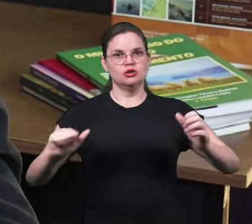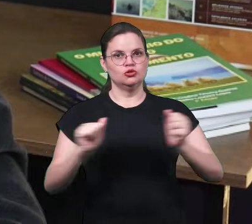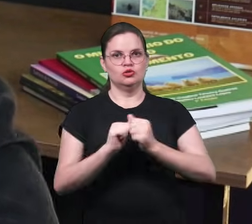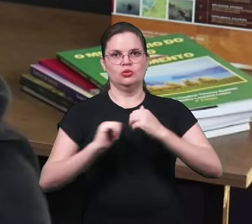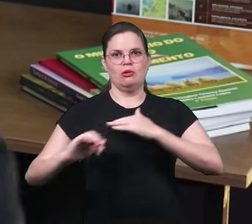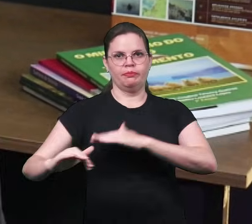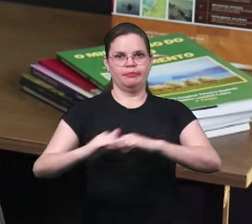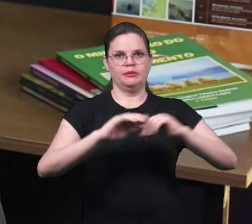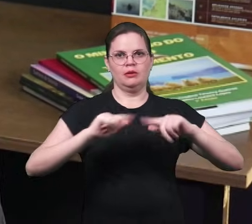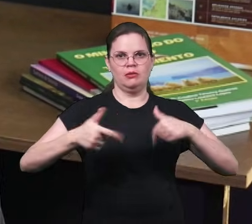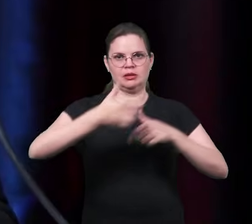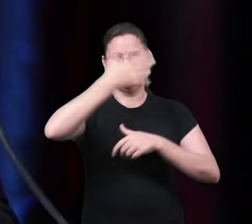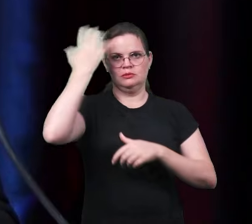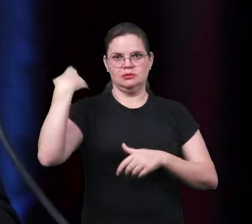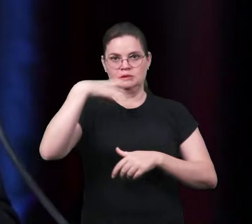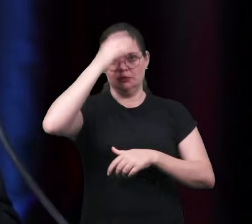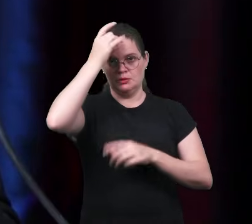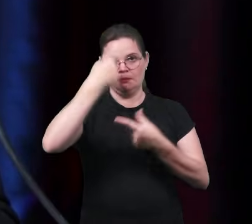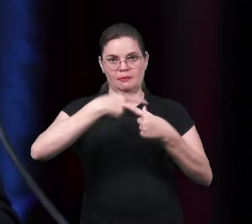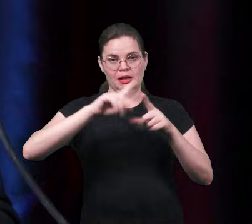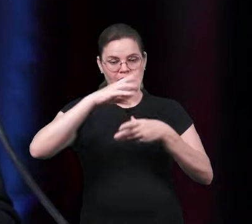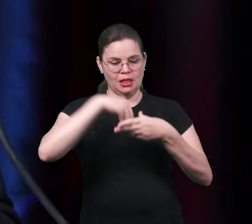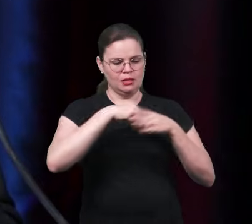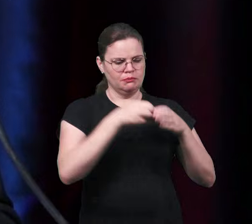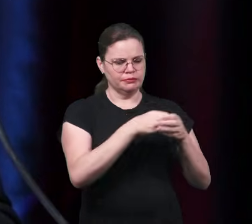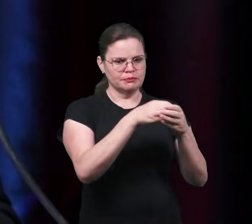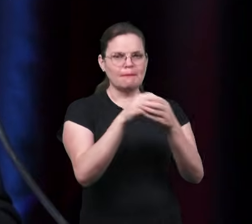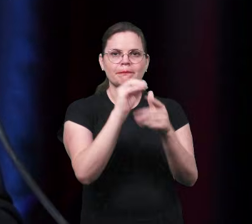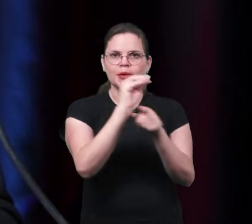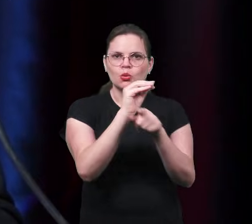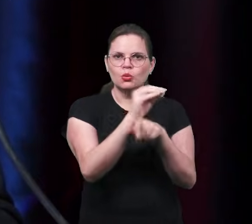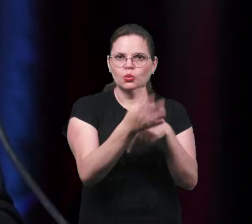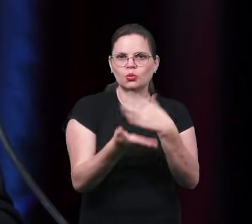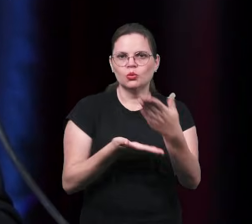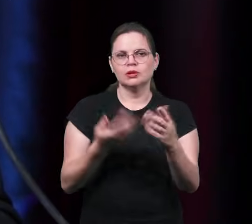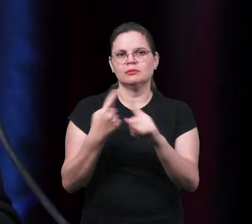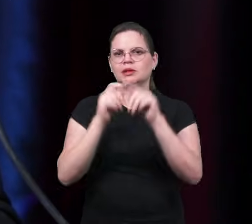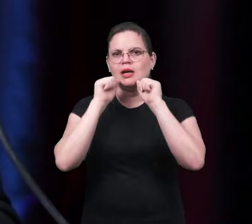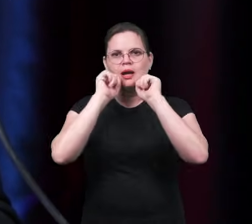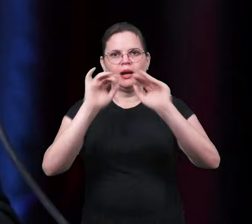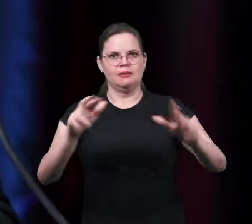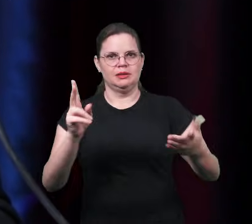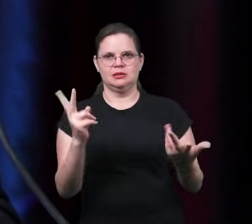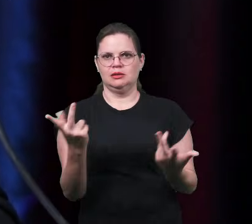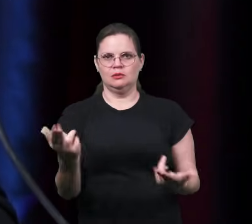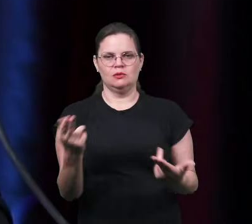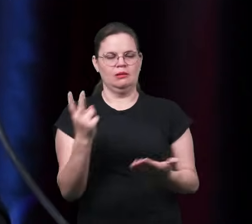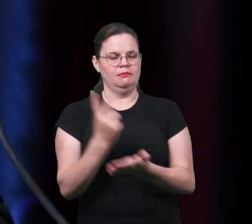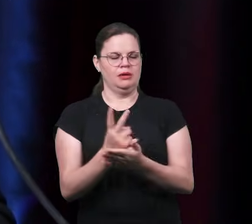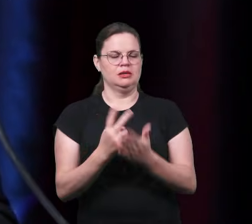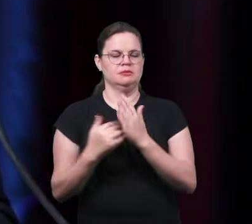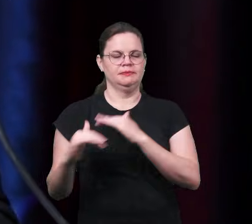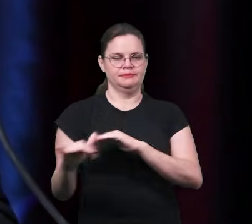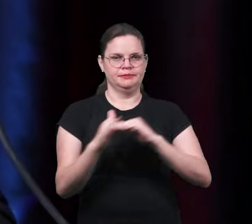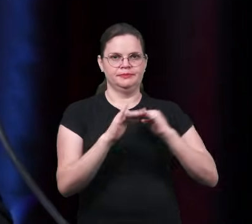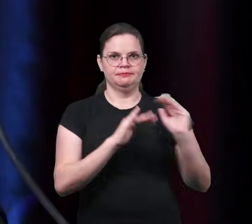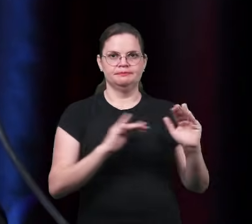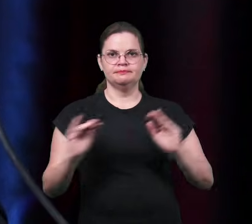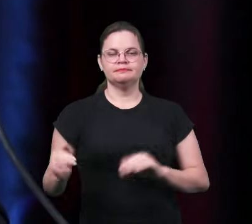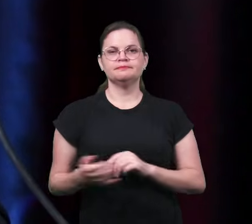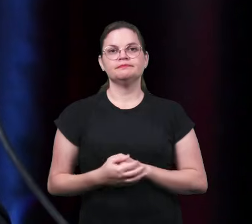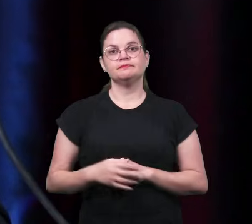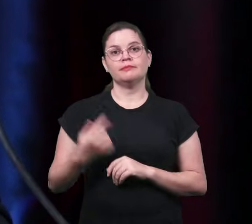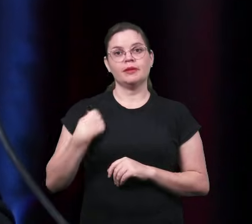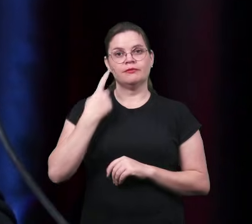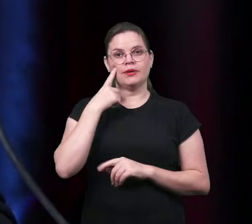Santo. A mesma experiência, a mesma bênção. E se nós formos observar, a preocupação não